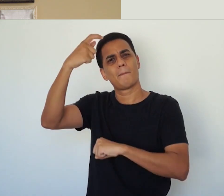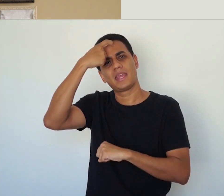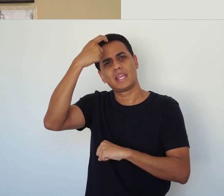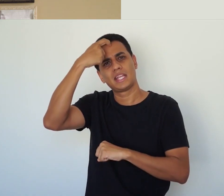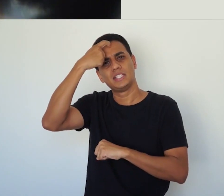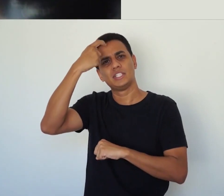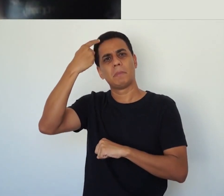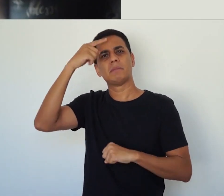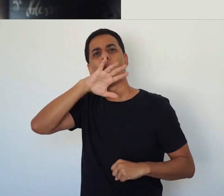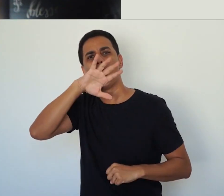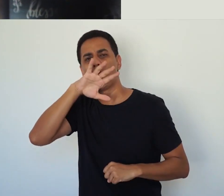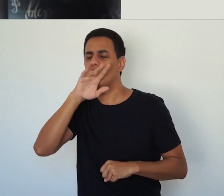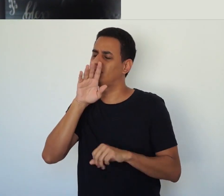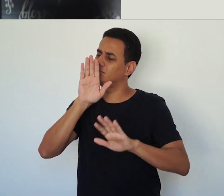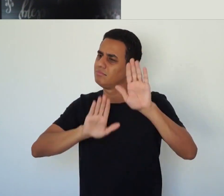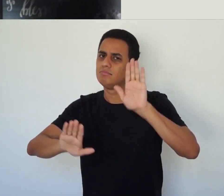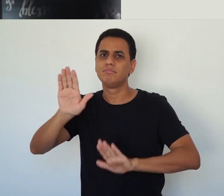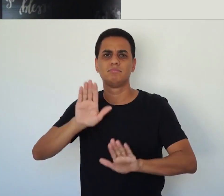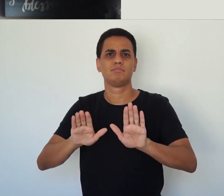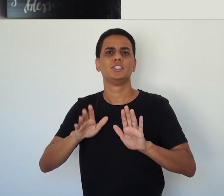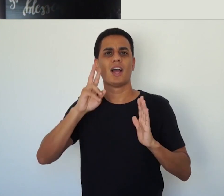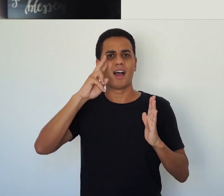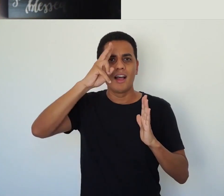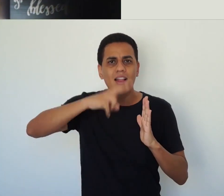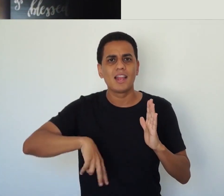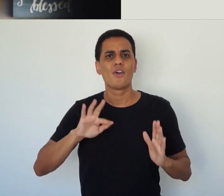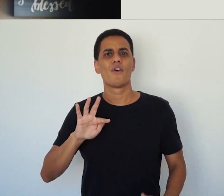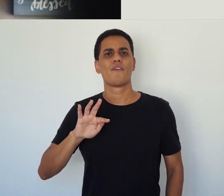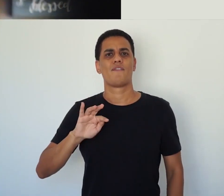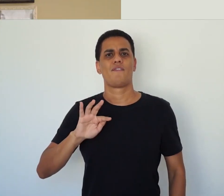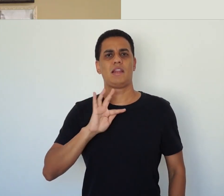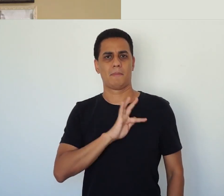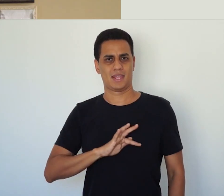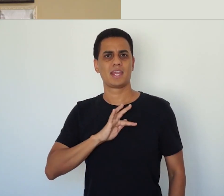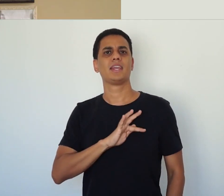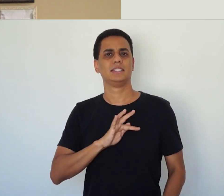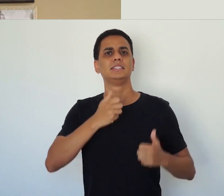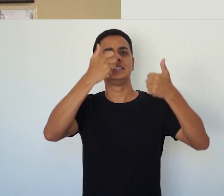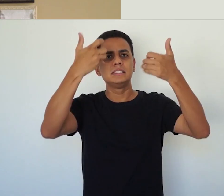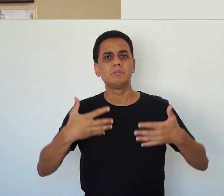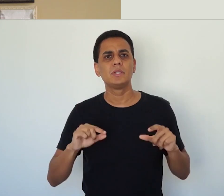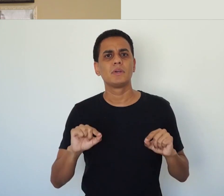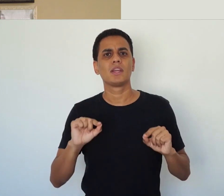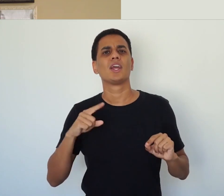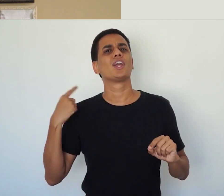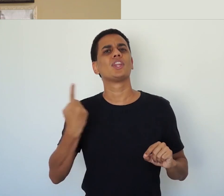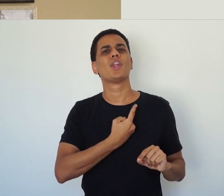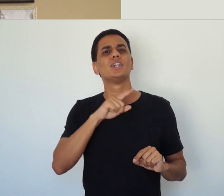querido, de todo pensamento venenoso. Lá em Filipenses 4:8, nós já lemos, diz que nós